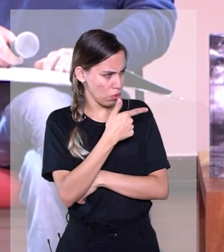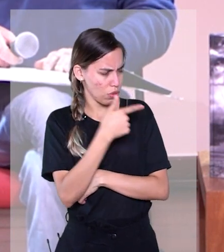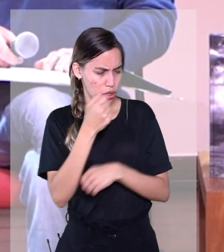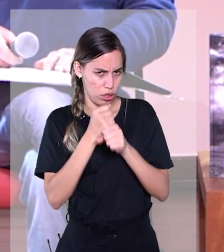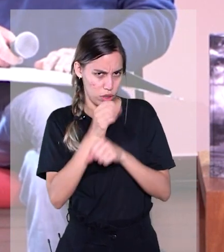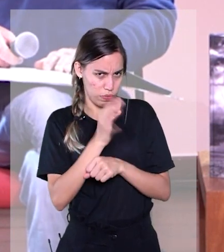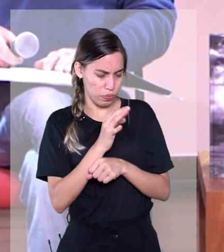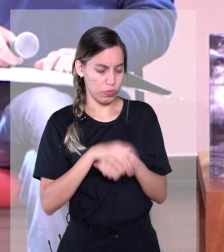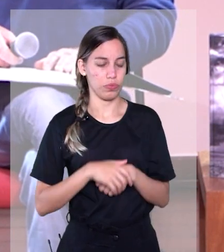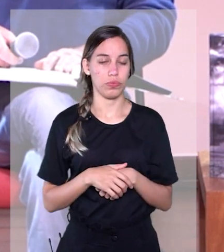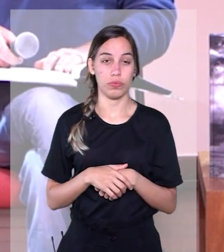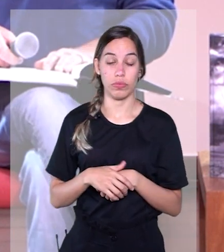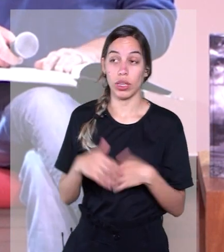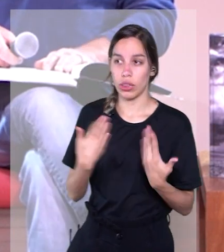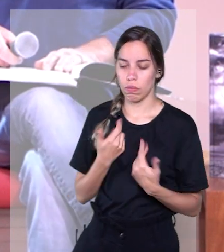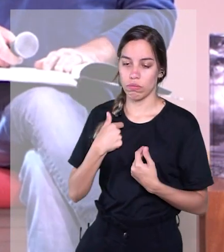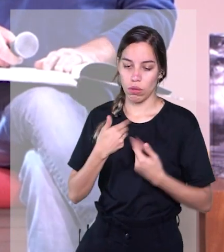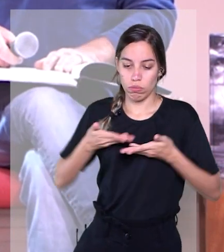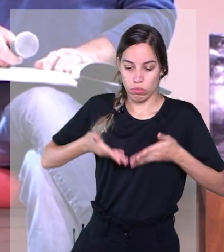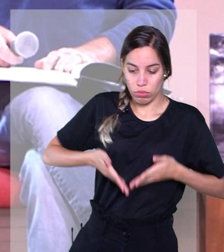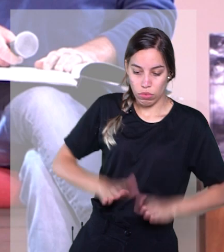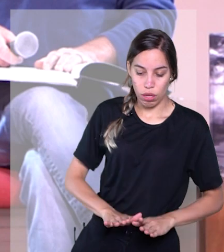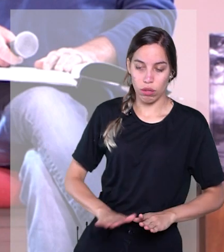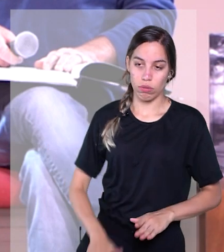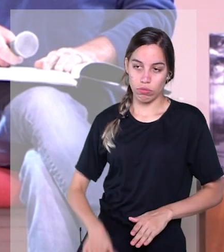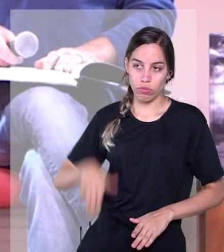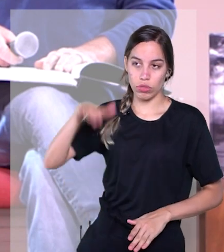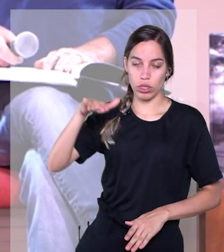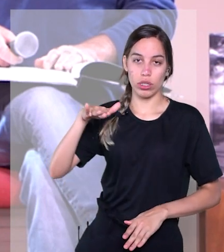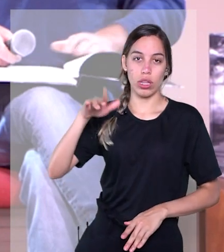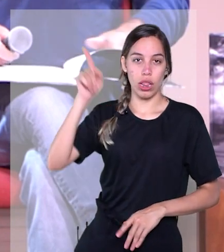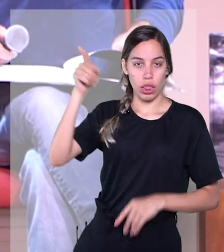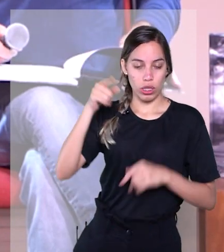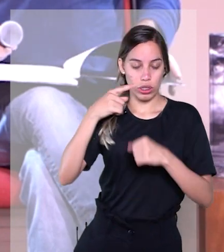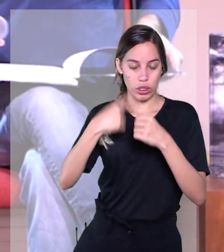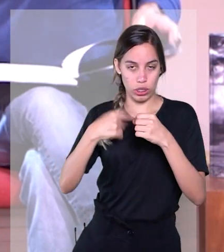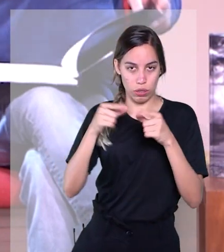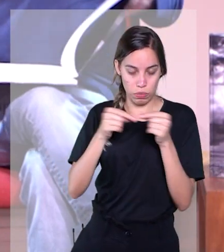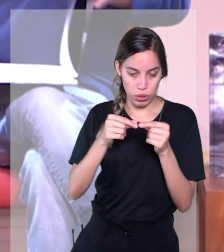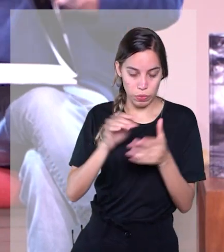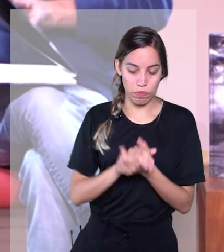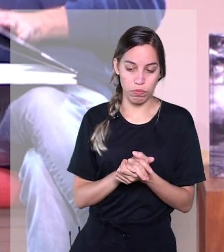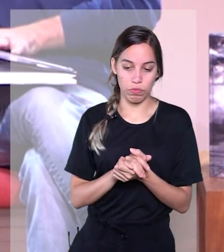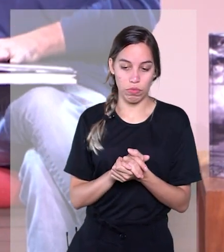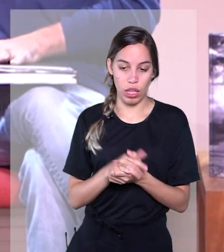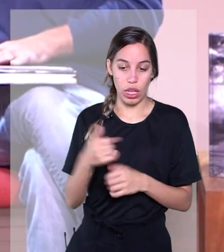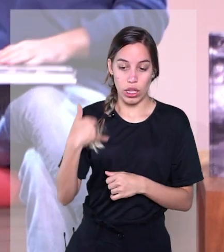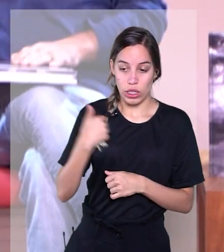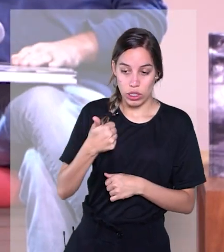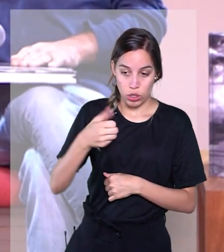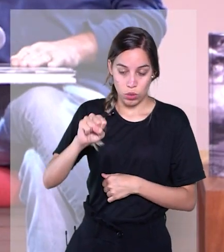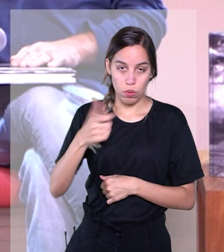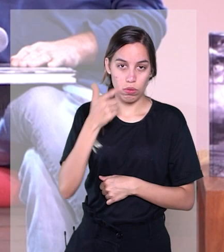seu percurso na fotografia, por favor. Eu cresci em Brasília e aos 18 anos eu ganhei uma bolsa de